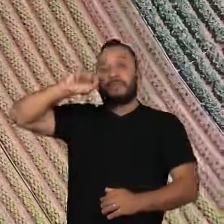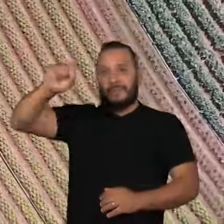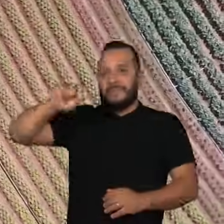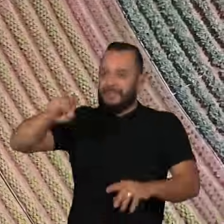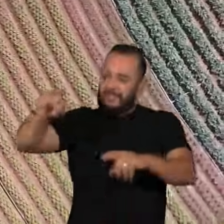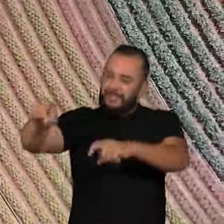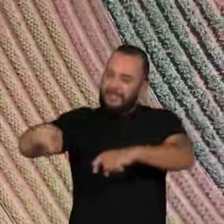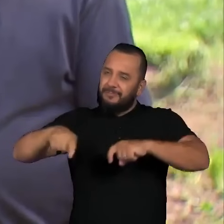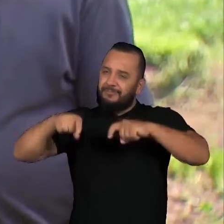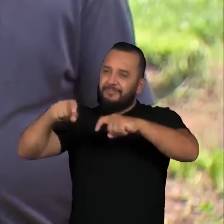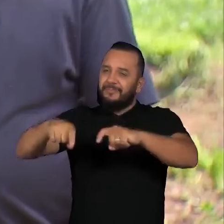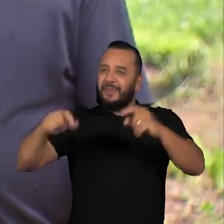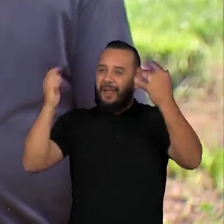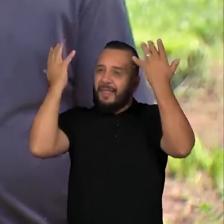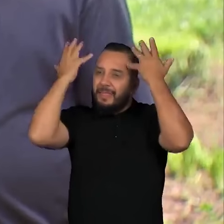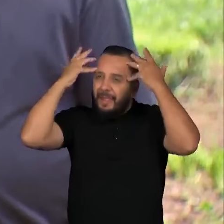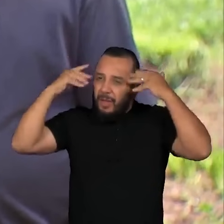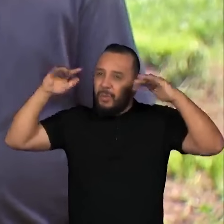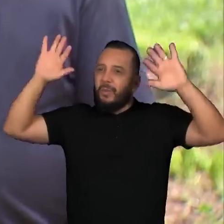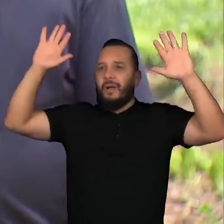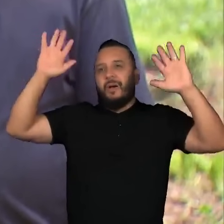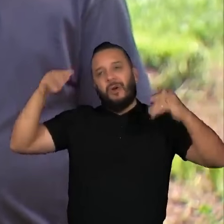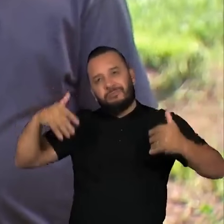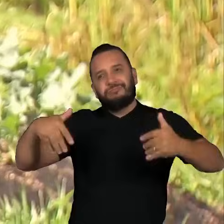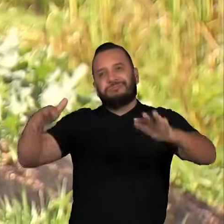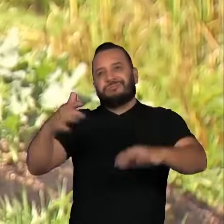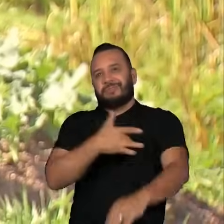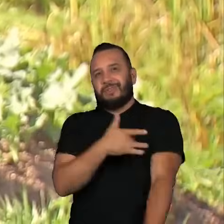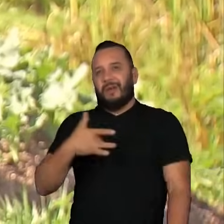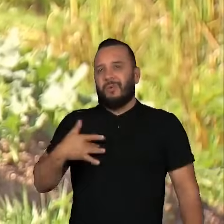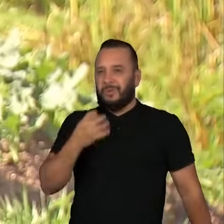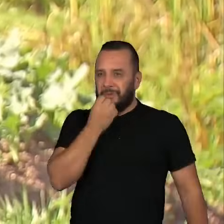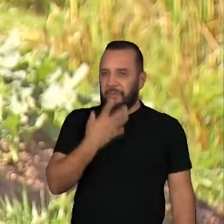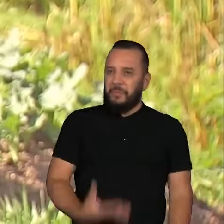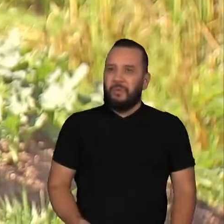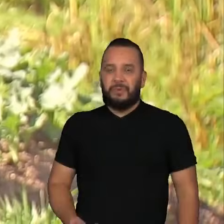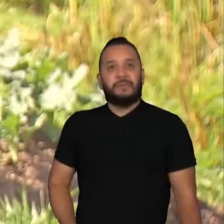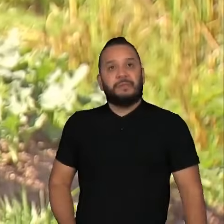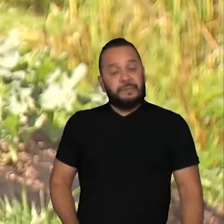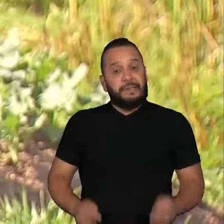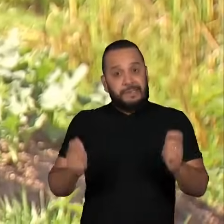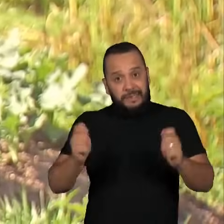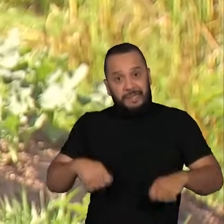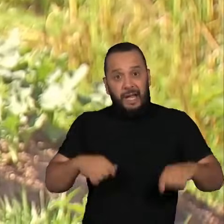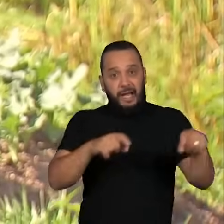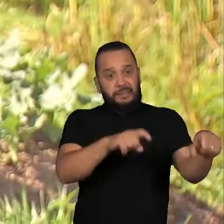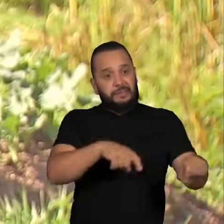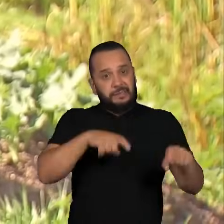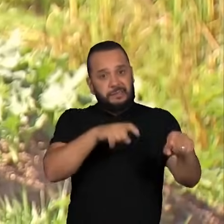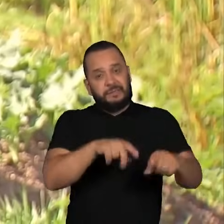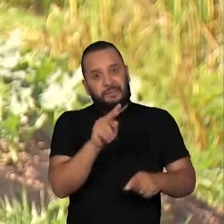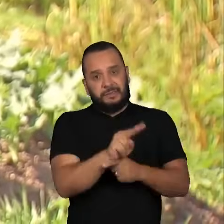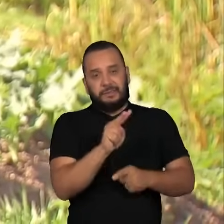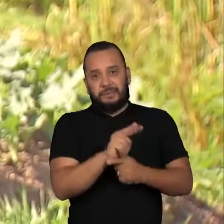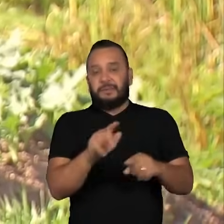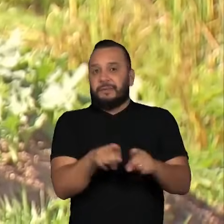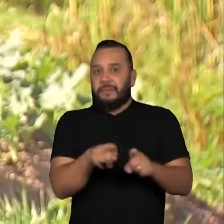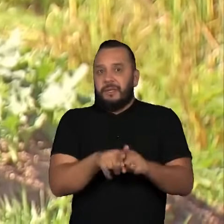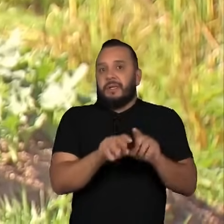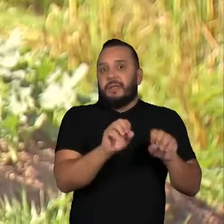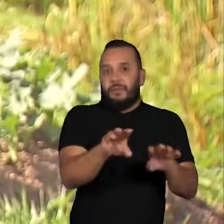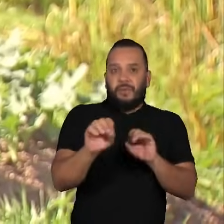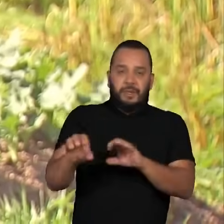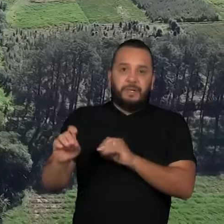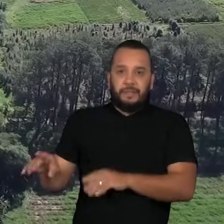puder plantar orgânico, plante orgânico, que é mais saudável. Dá para a gente trabalhar a terra, dá para a gente trabalhar a educação, dá para a gente